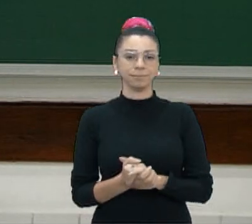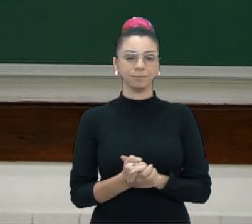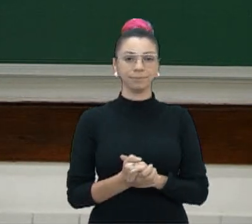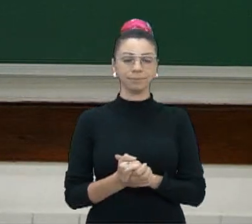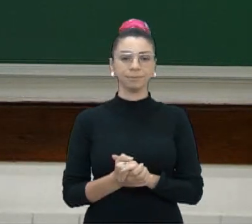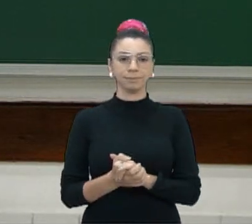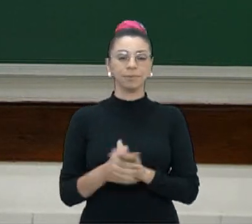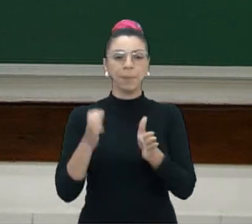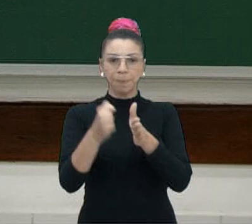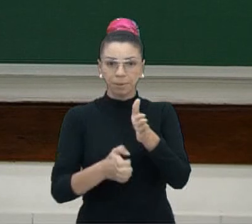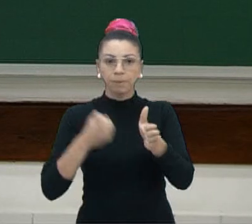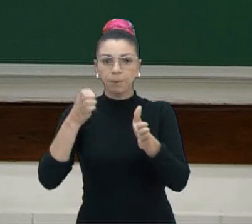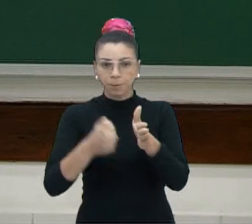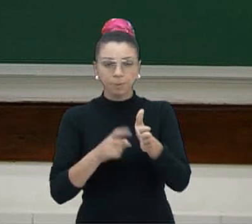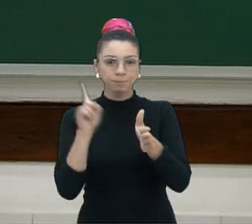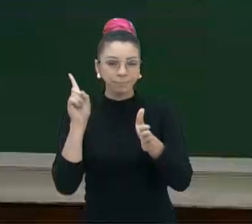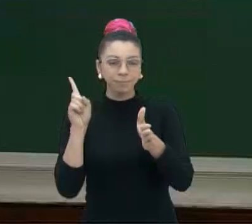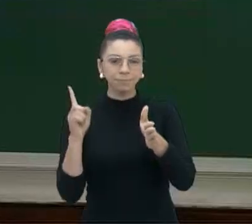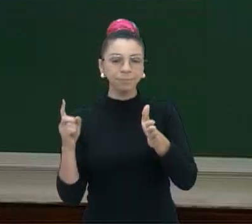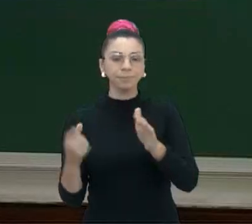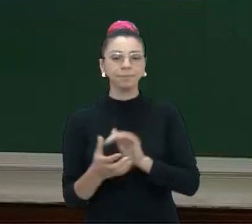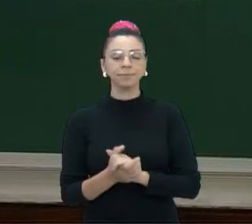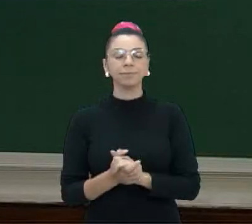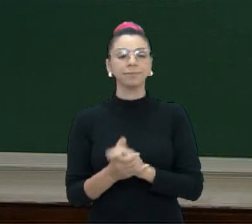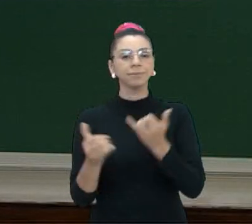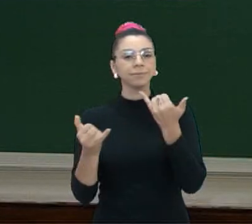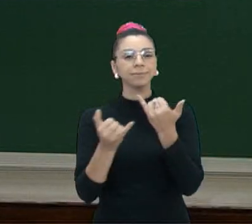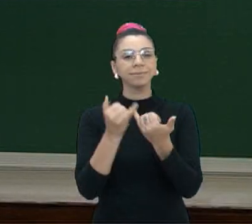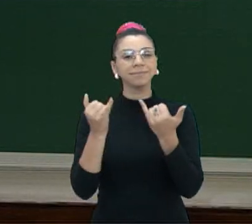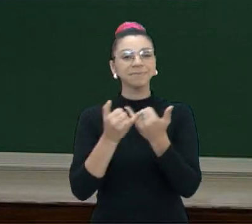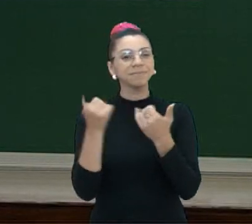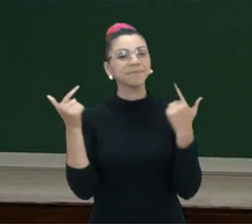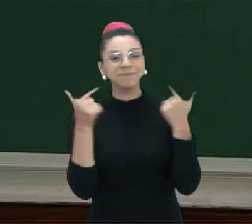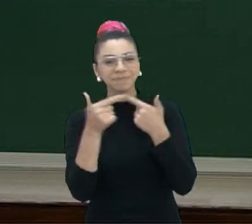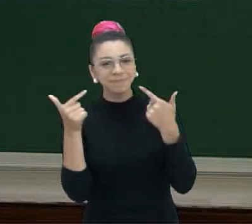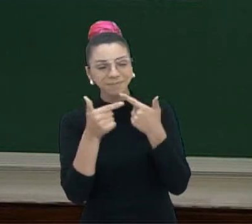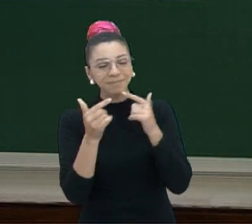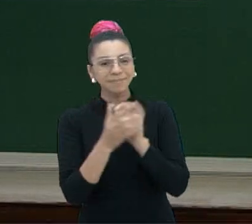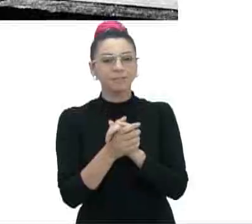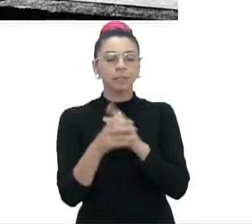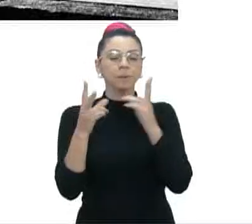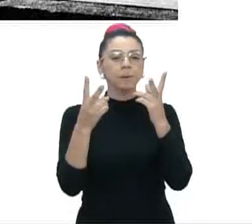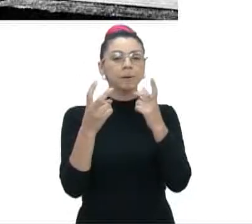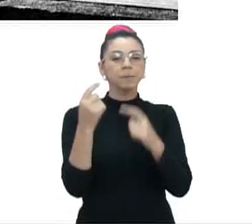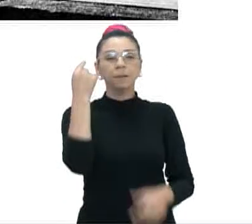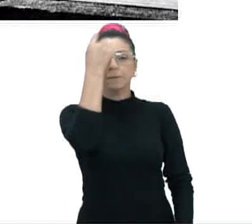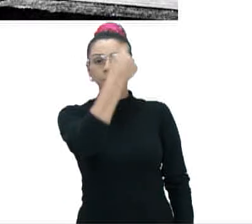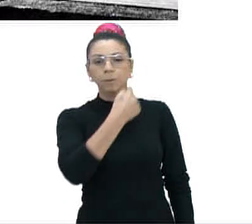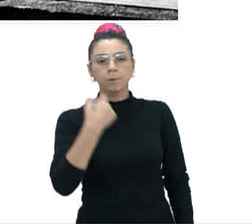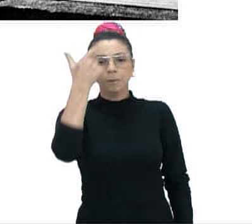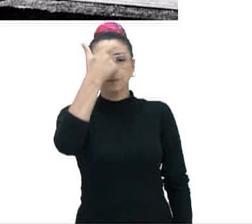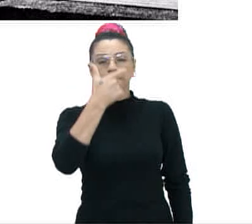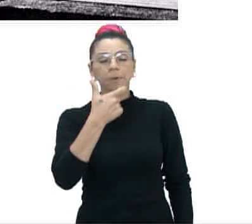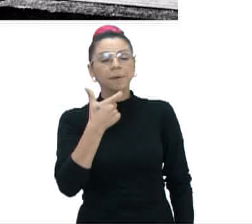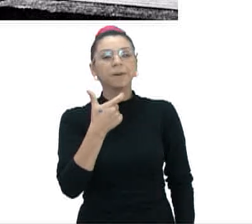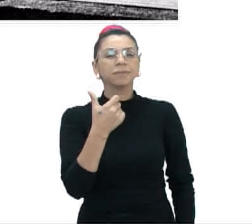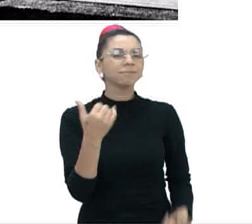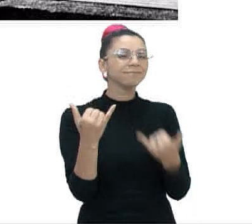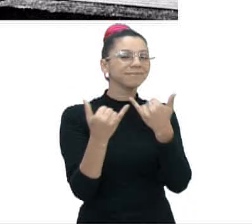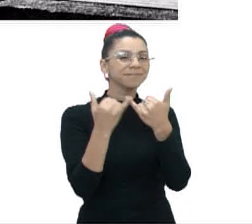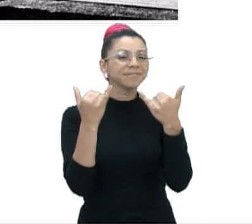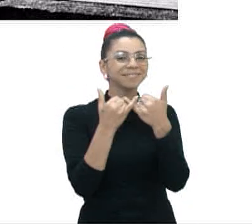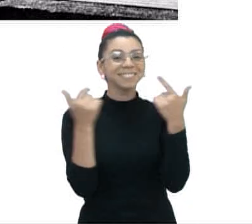da estação de metrô? E ela parece divertida. Olha, observem o rosto dela, como parece que ela está